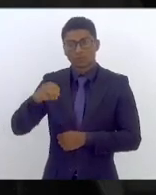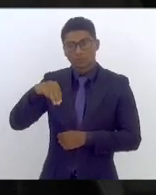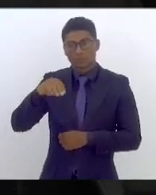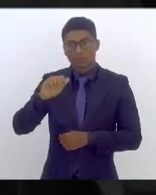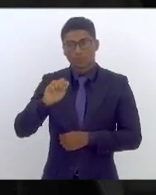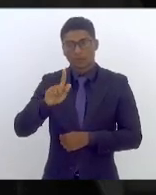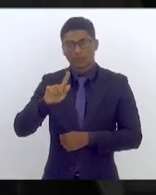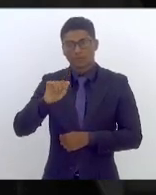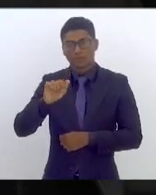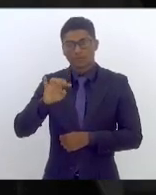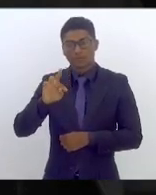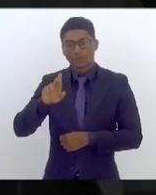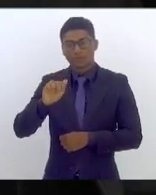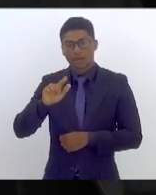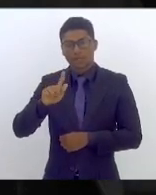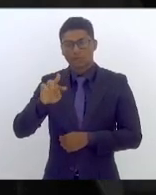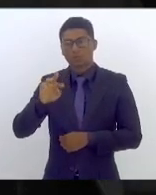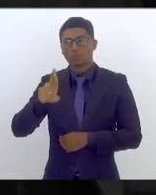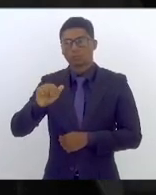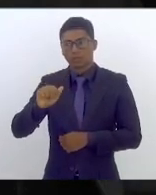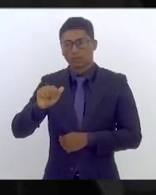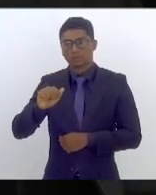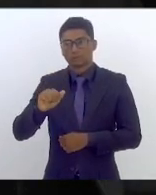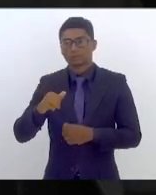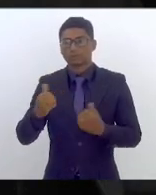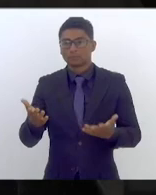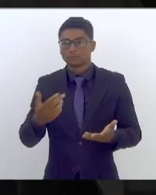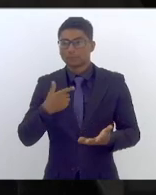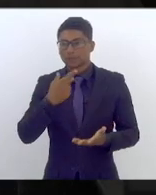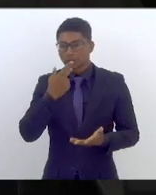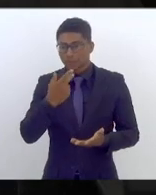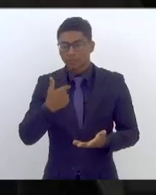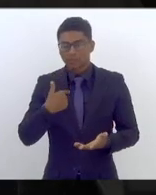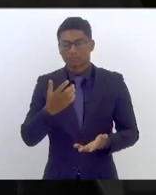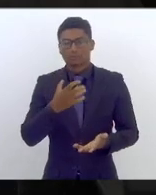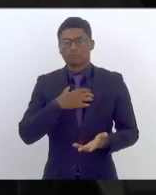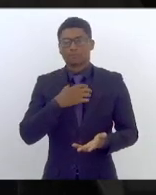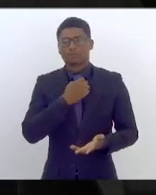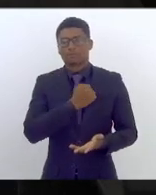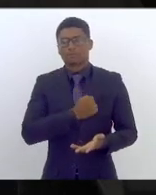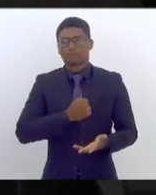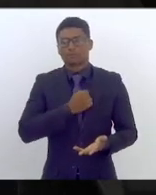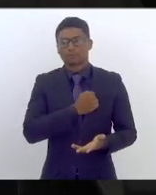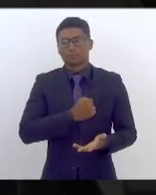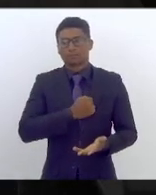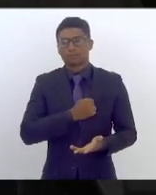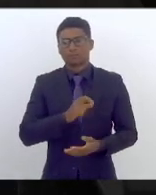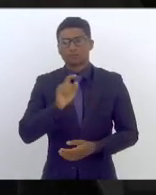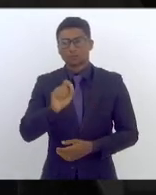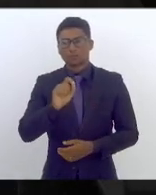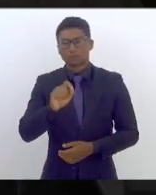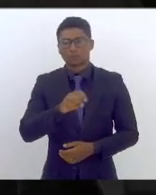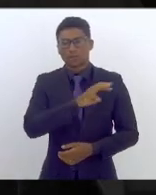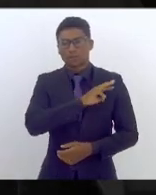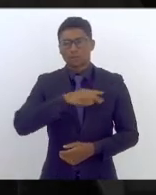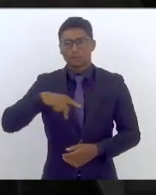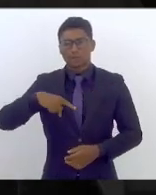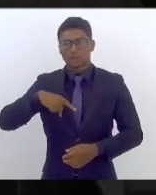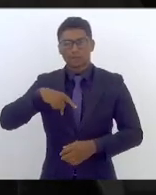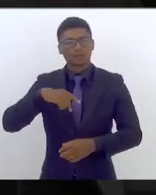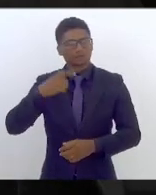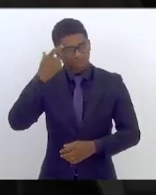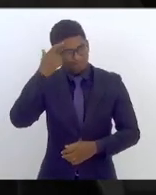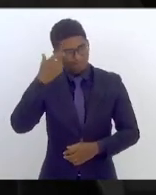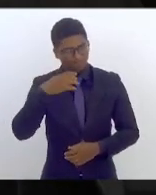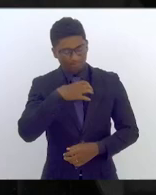meu caro Cláudio meu caro presente que eu tenho saudade está mais fratura de pé que é o ministério público então fica aqui